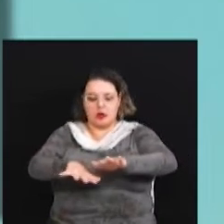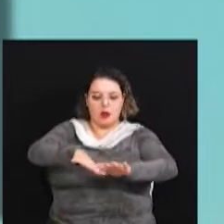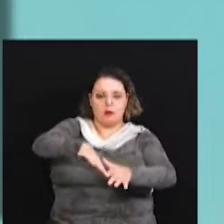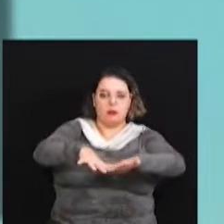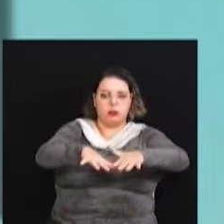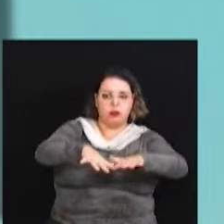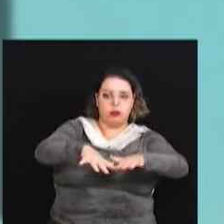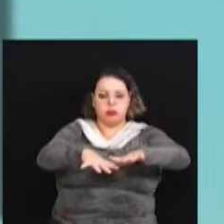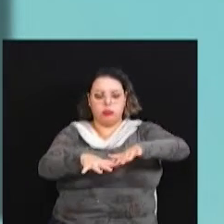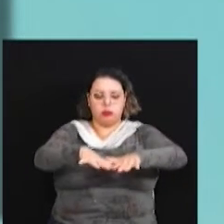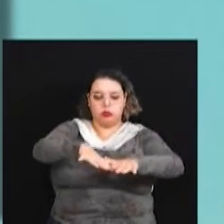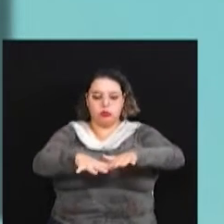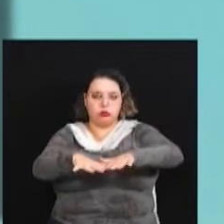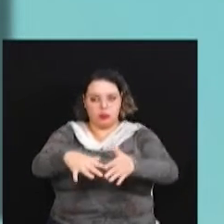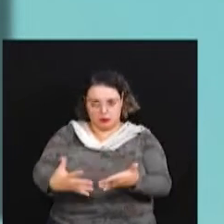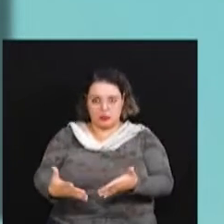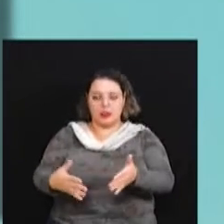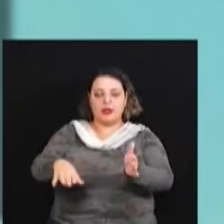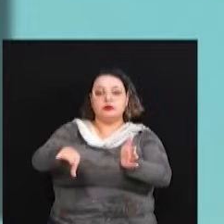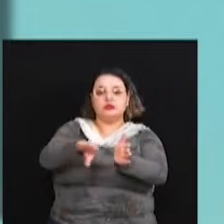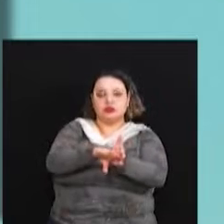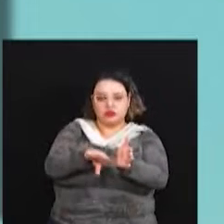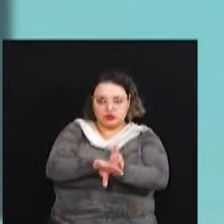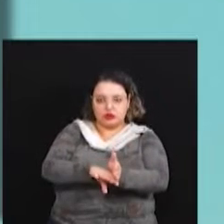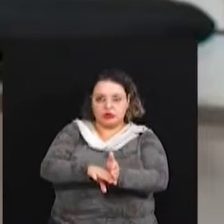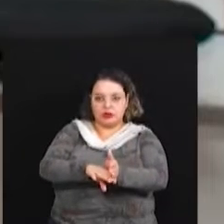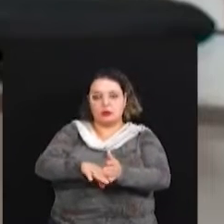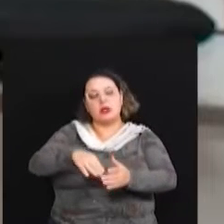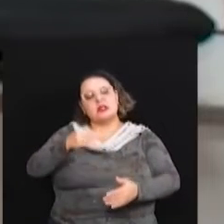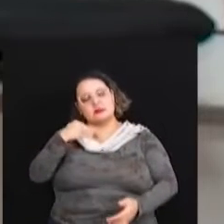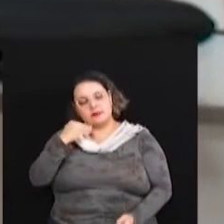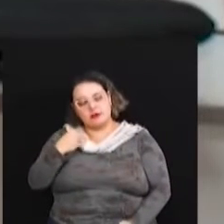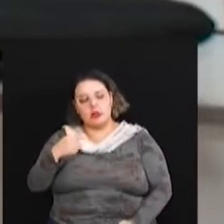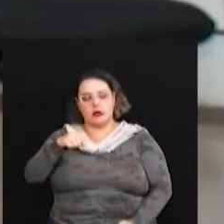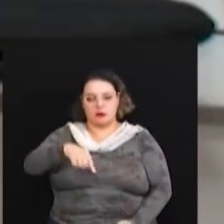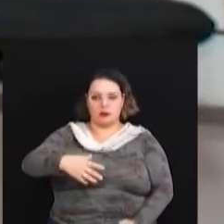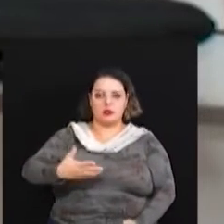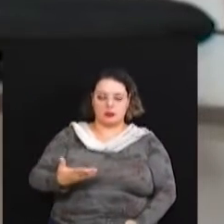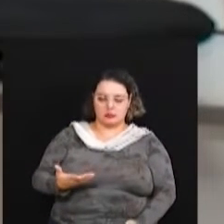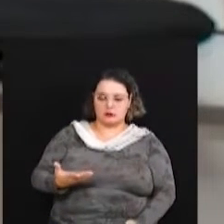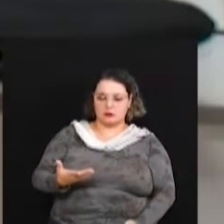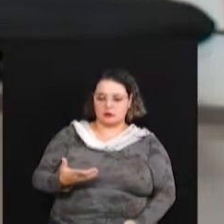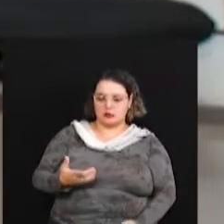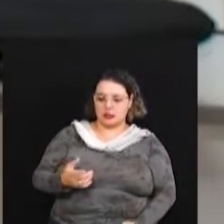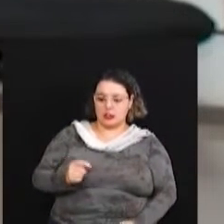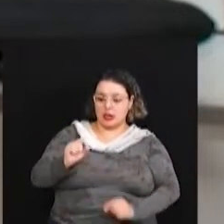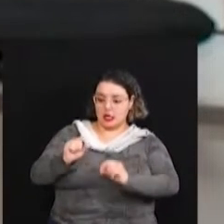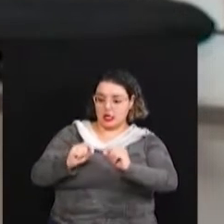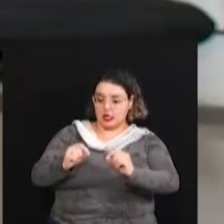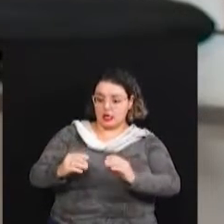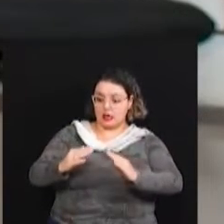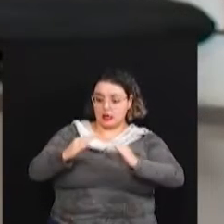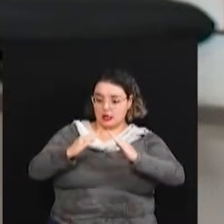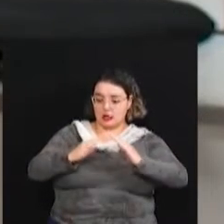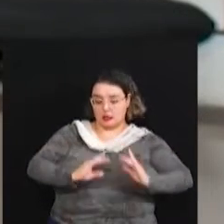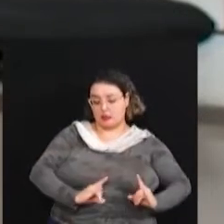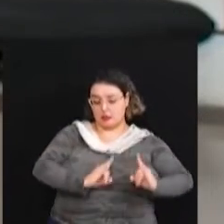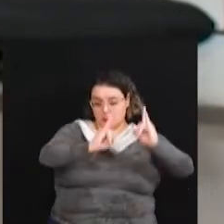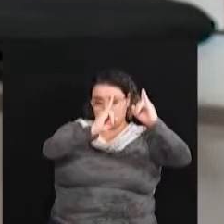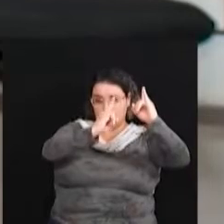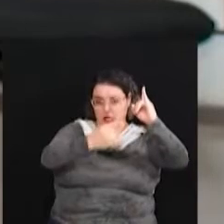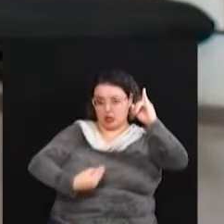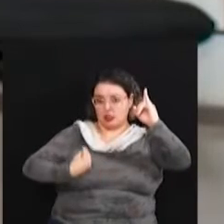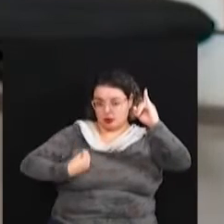desse evento dos Andes, embora já chegue bastante atenuado na nossa região. Quem mora em prédio sentiu